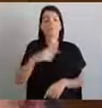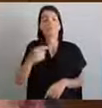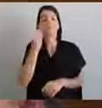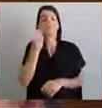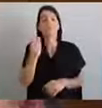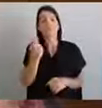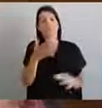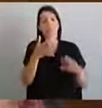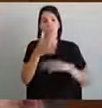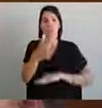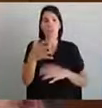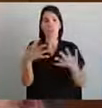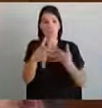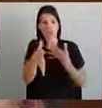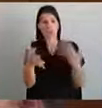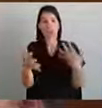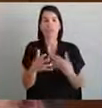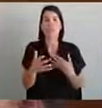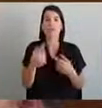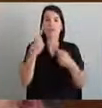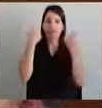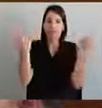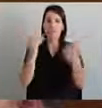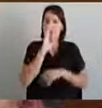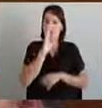transparência, frontalidade e lealdade para com esta Assembleia